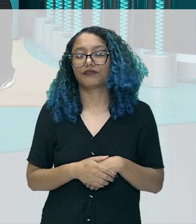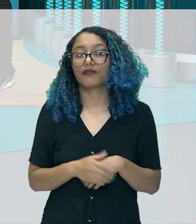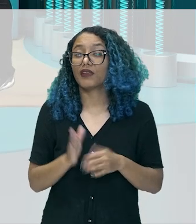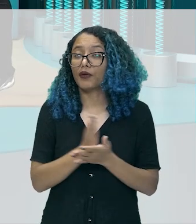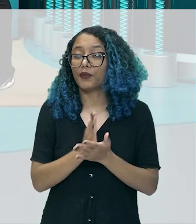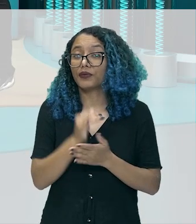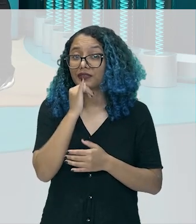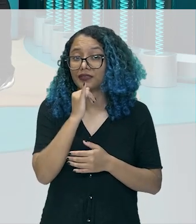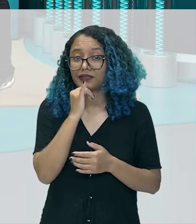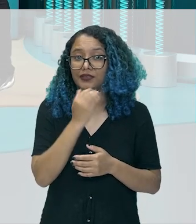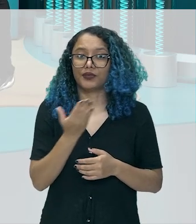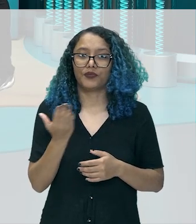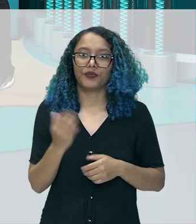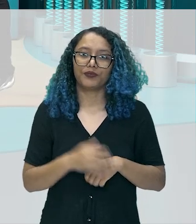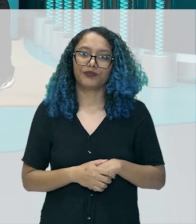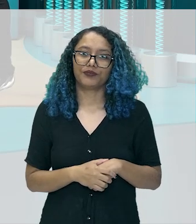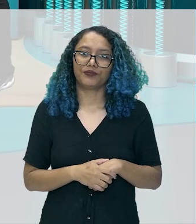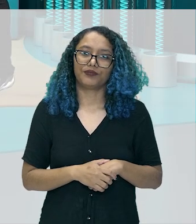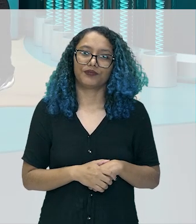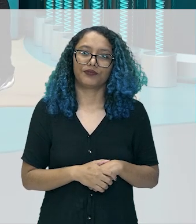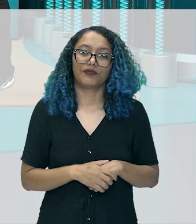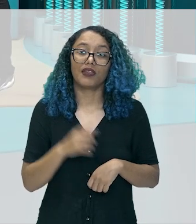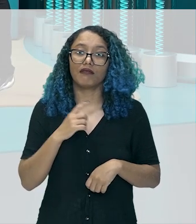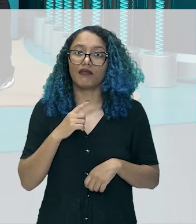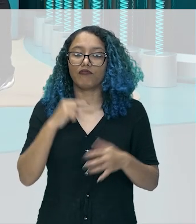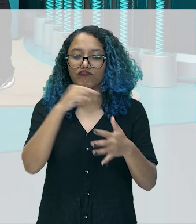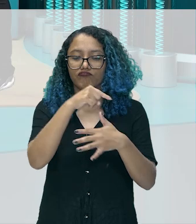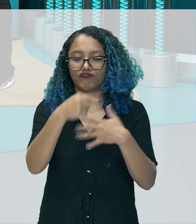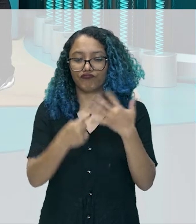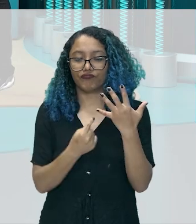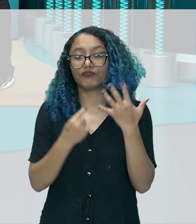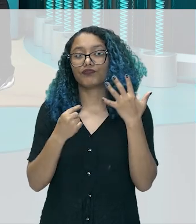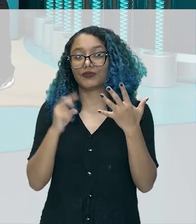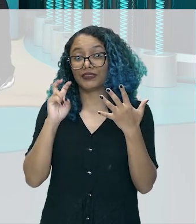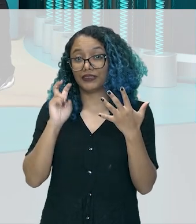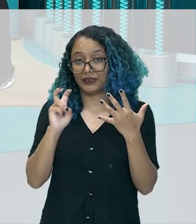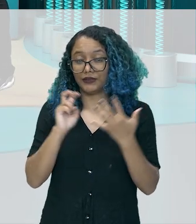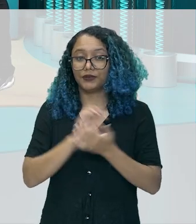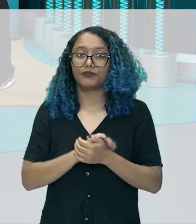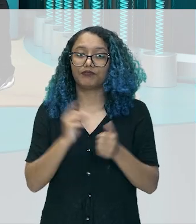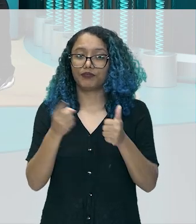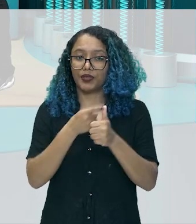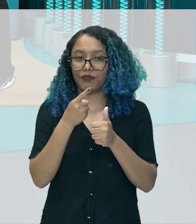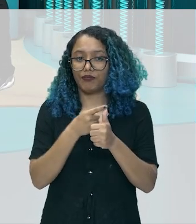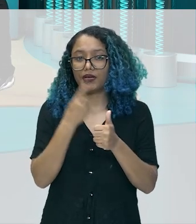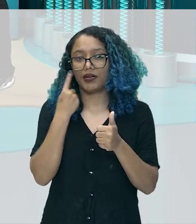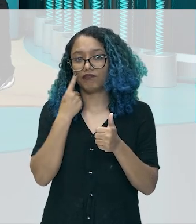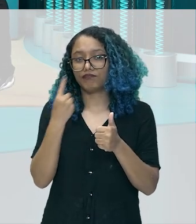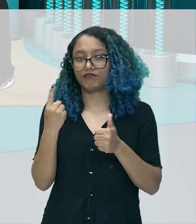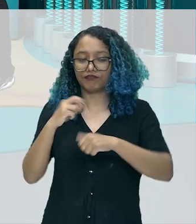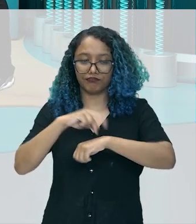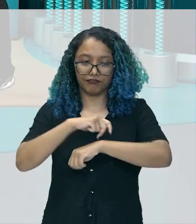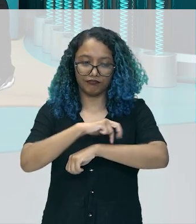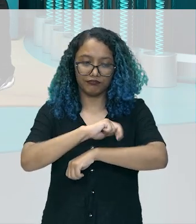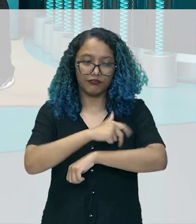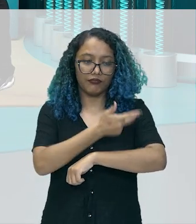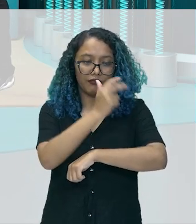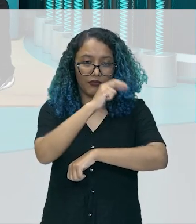tem a presença do quê? De premiações, como taças, medalhas de reconhecimento, né? Então, olha só, isso daí são